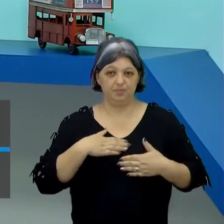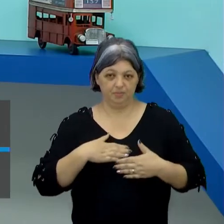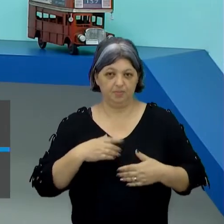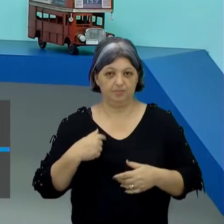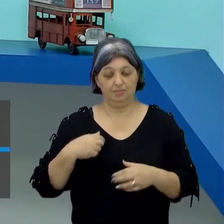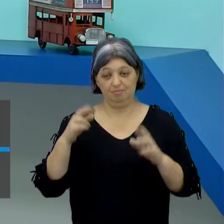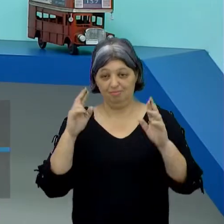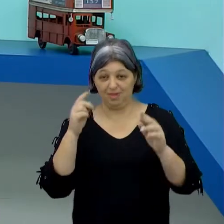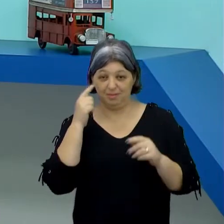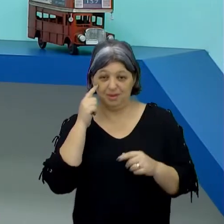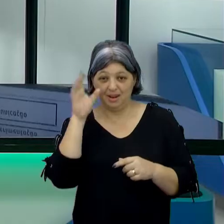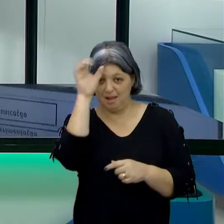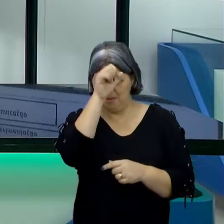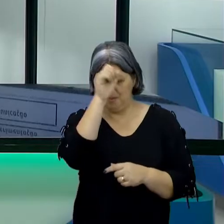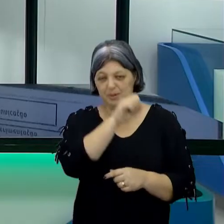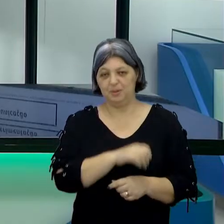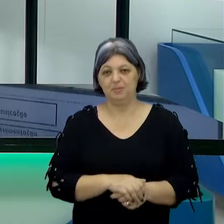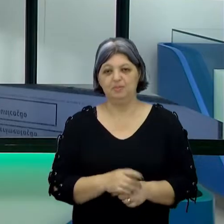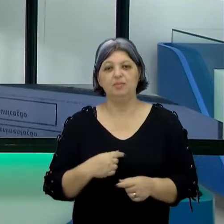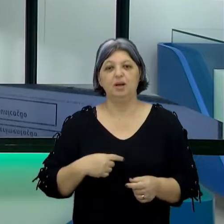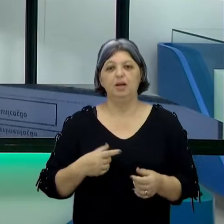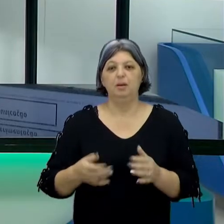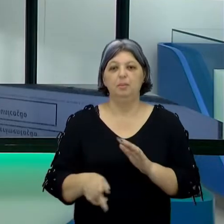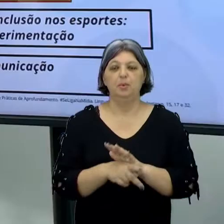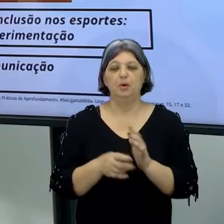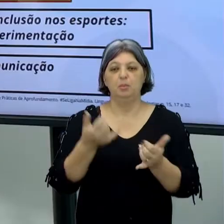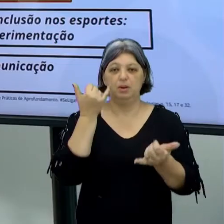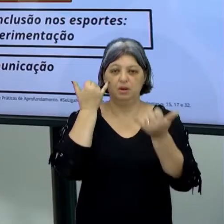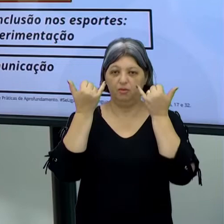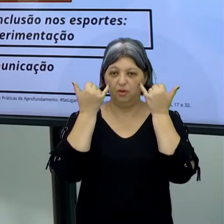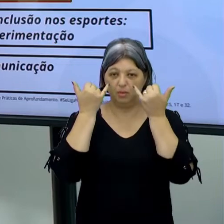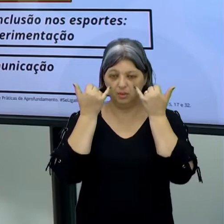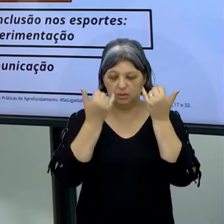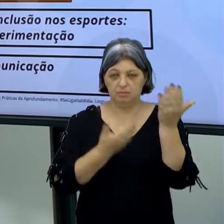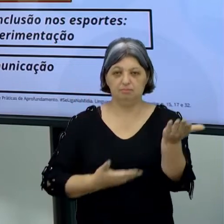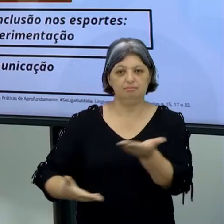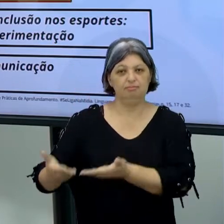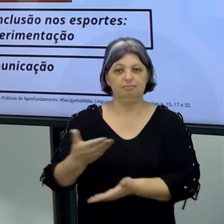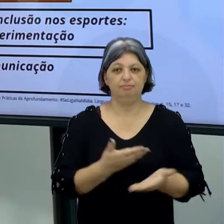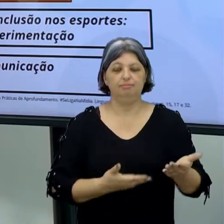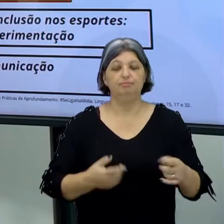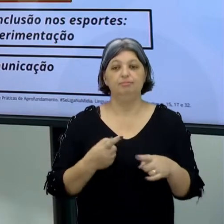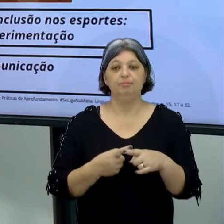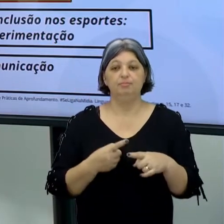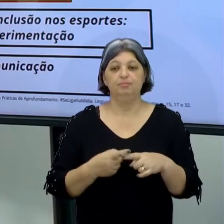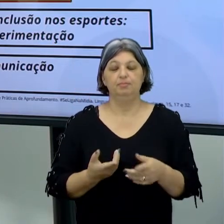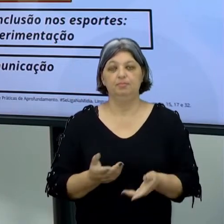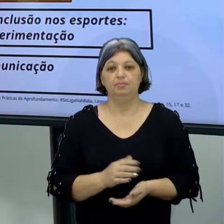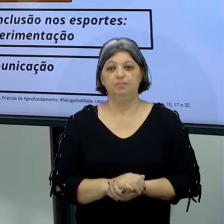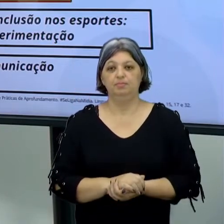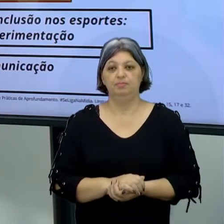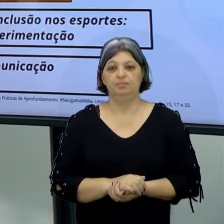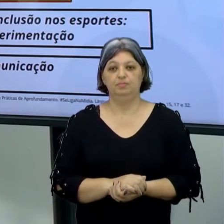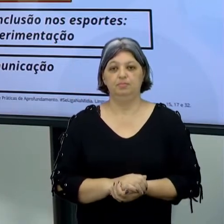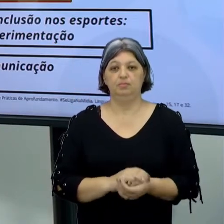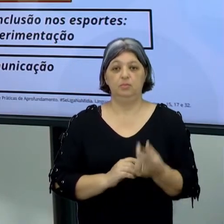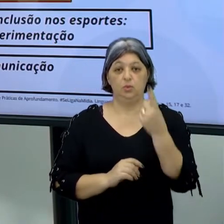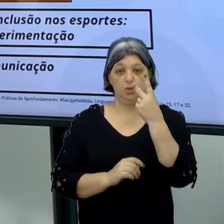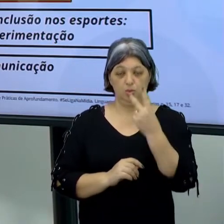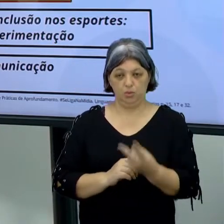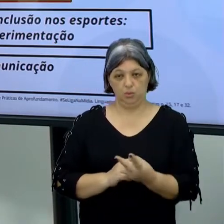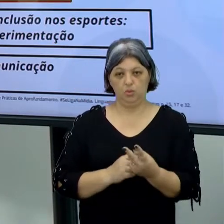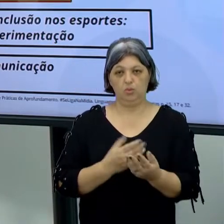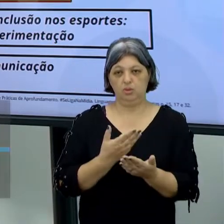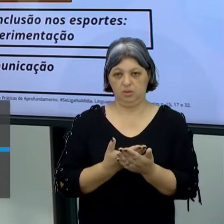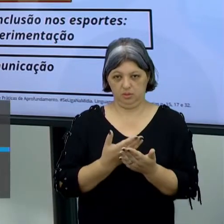aprender bastante também. Aprender e trocar informações, porque hoje vai ser um assunto bem legal. Porque, na verdade, o que acontece? São 2 aulas de